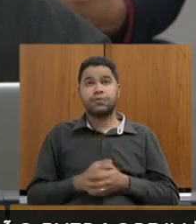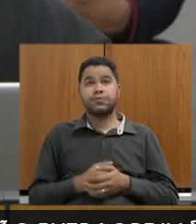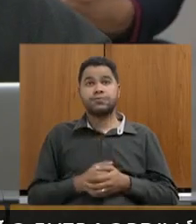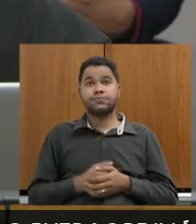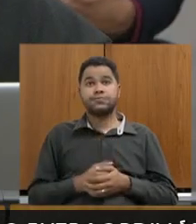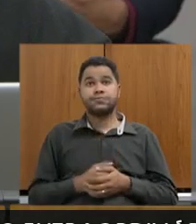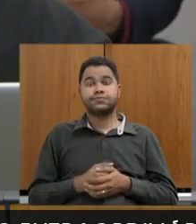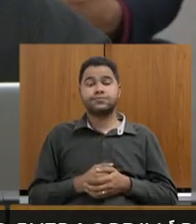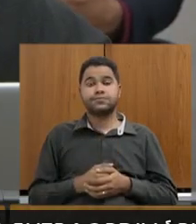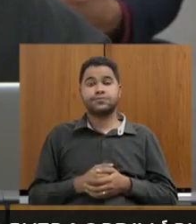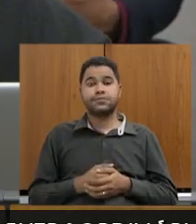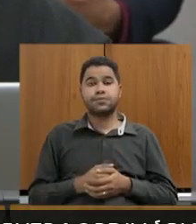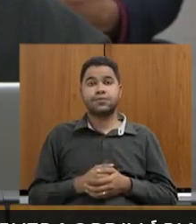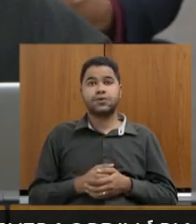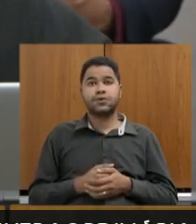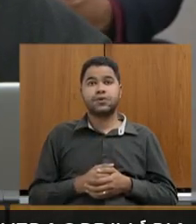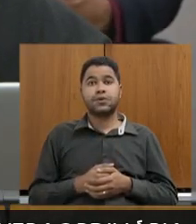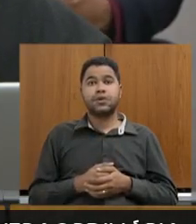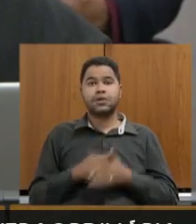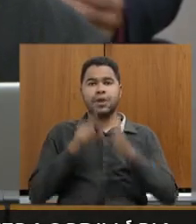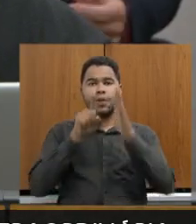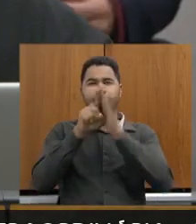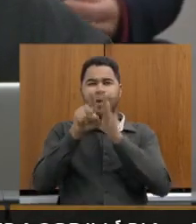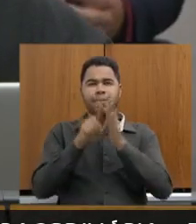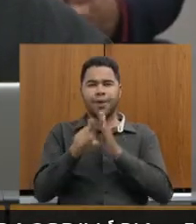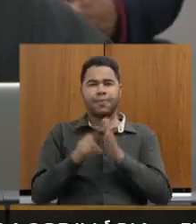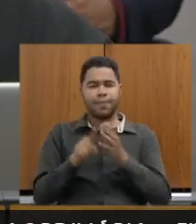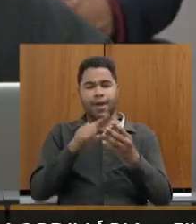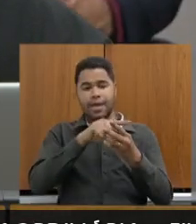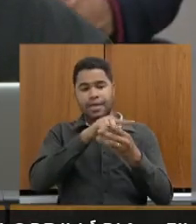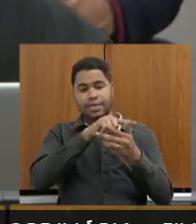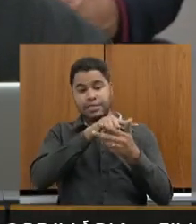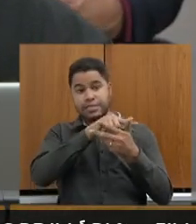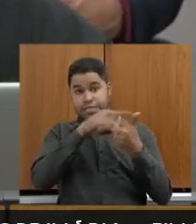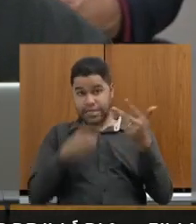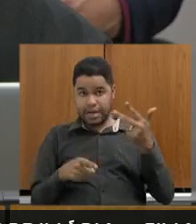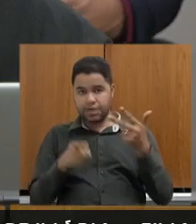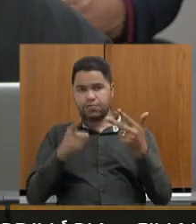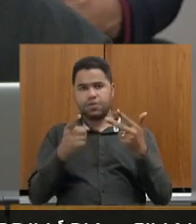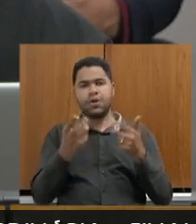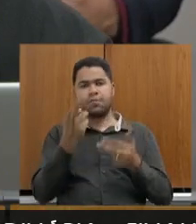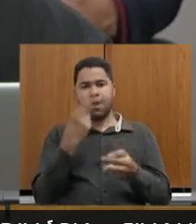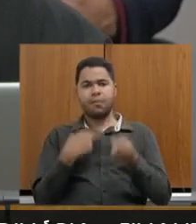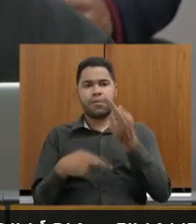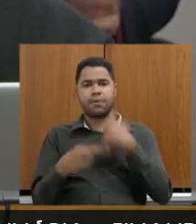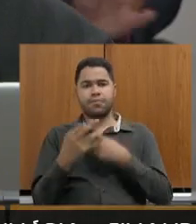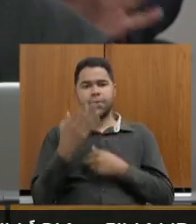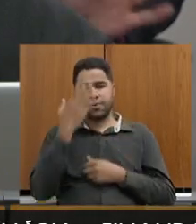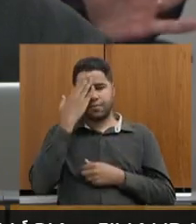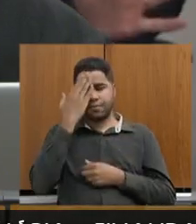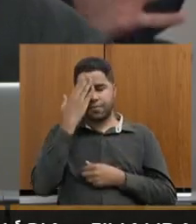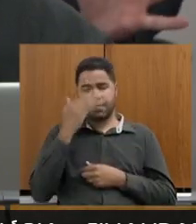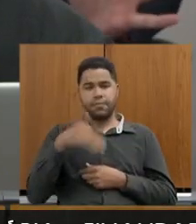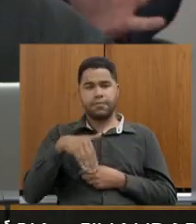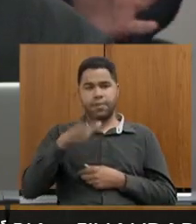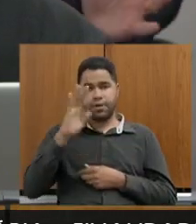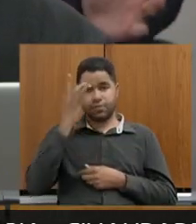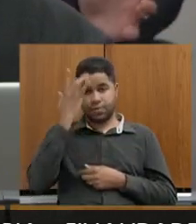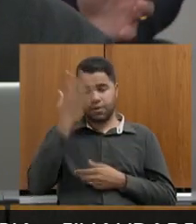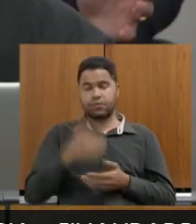É vou fazer três perguntas que aí fica mais fácil do show nos responder de blocos de três